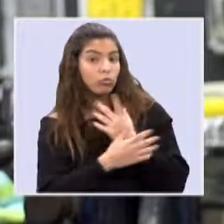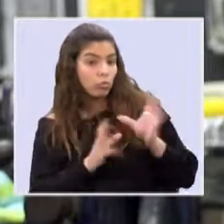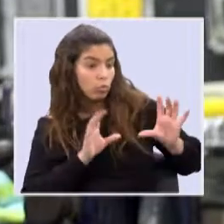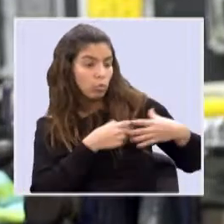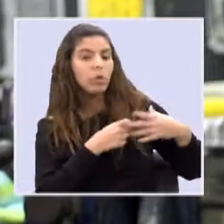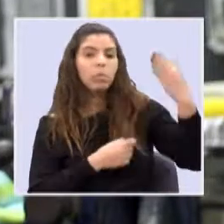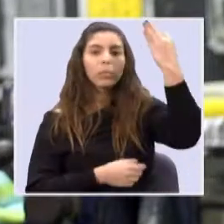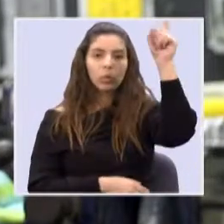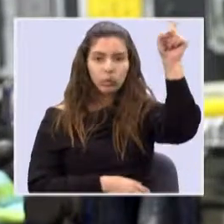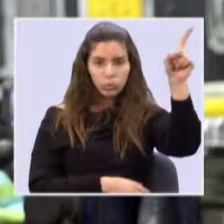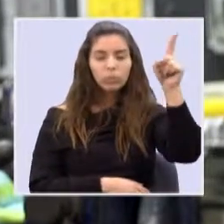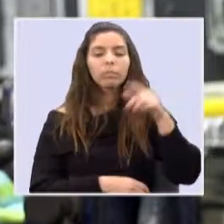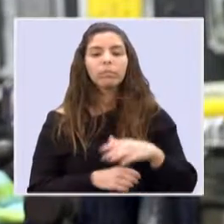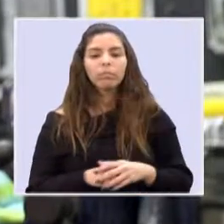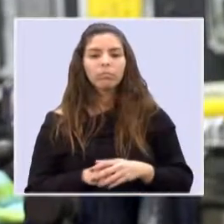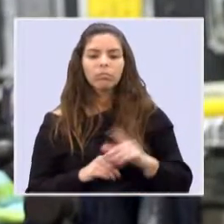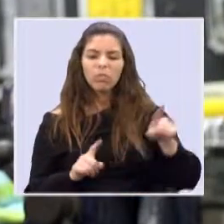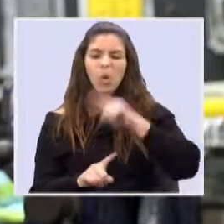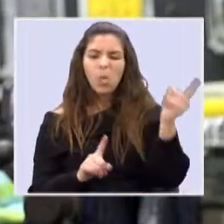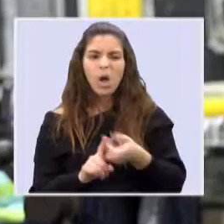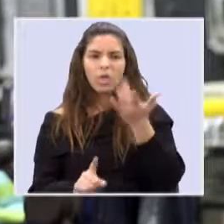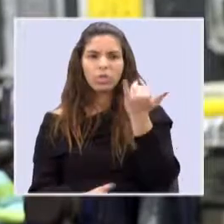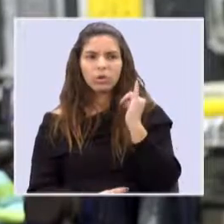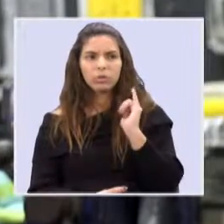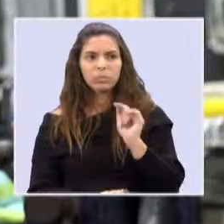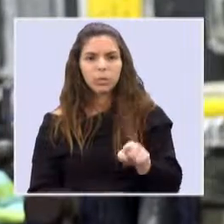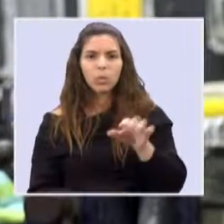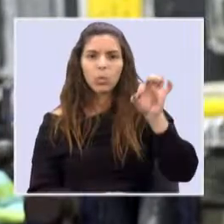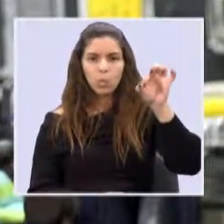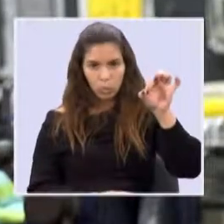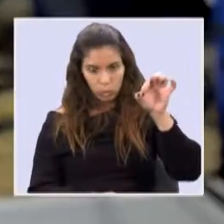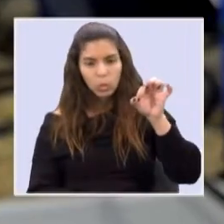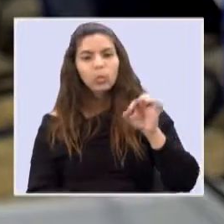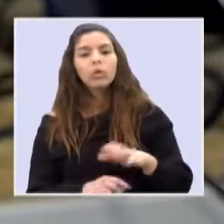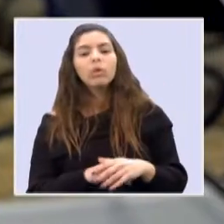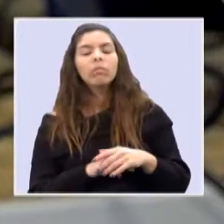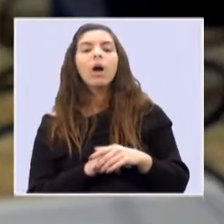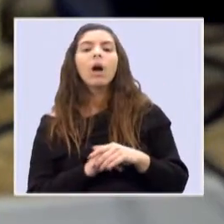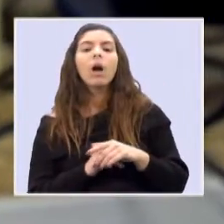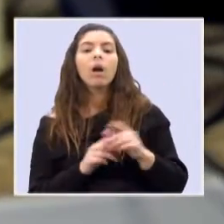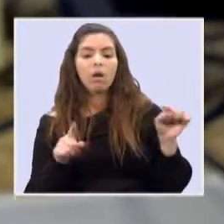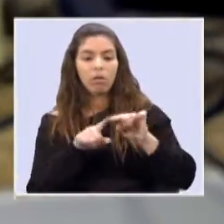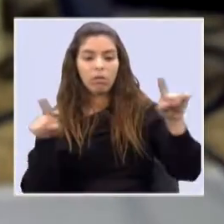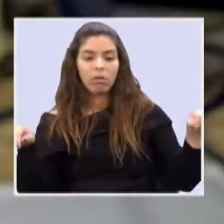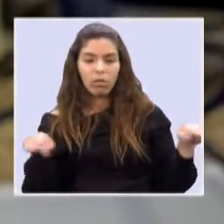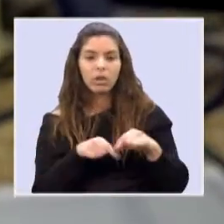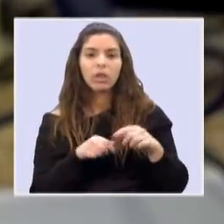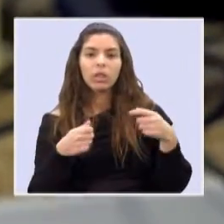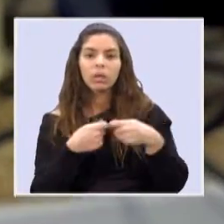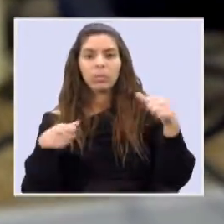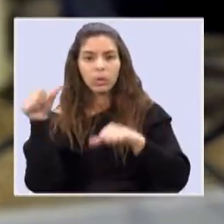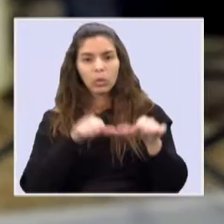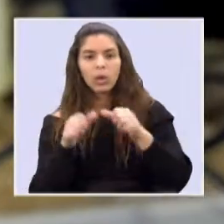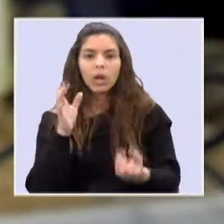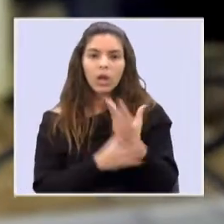amigos meus tínhamos no Porto. Cerca de 2008, nós tínhamos um projeto que se chamava o Laboratório de Criação Digital,